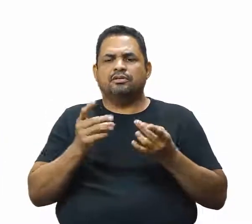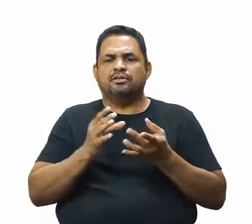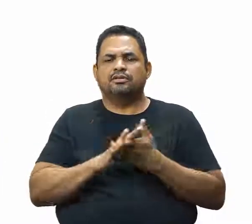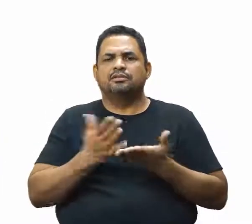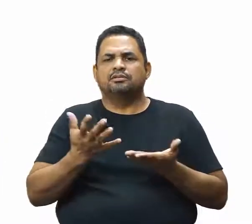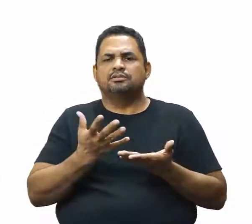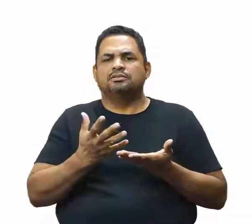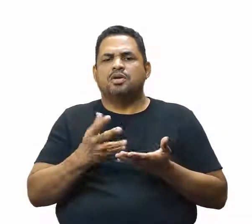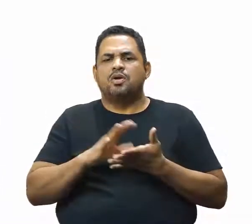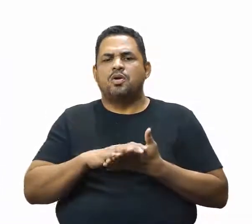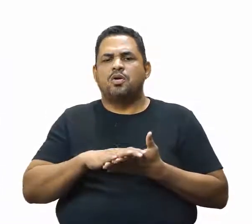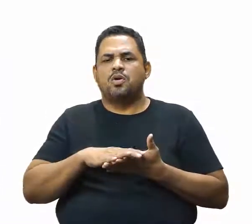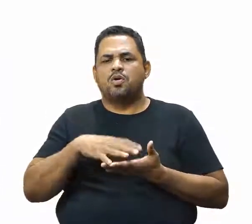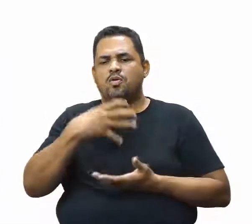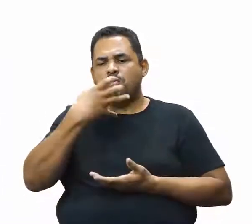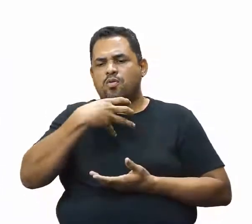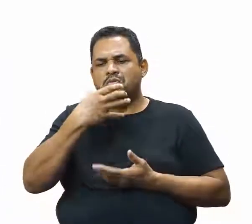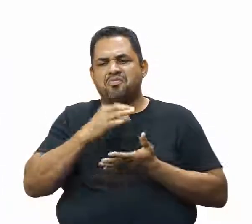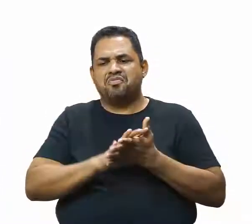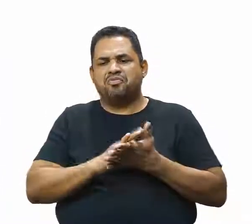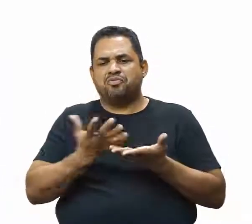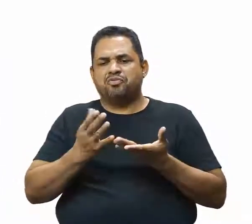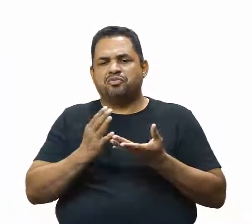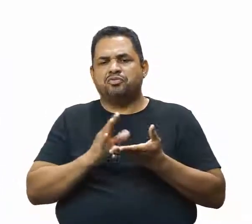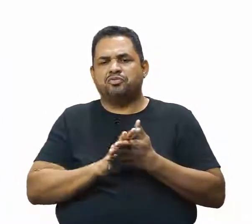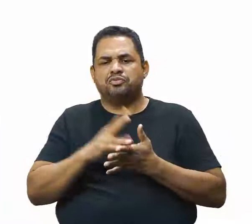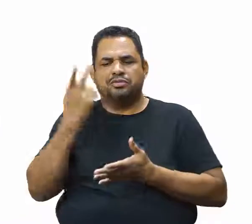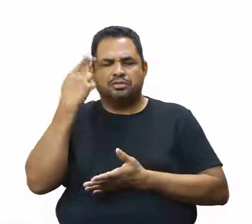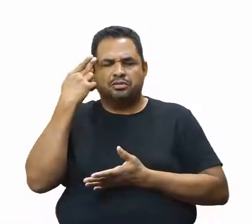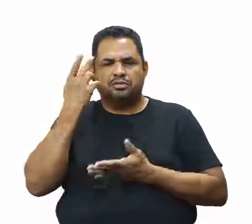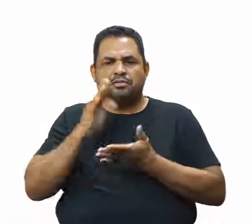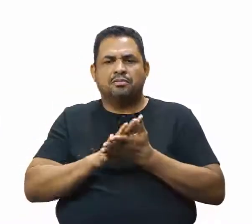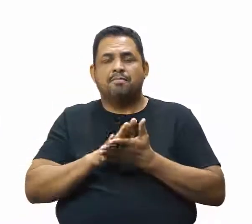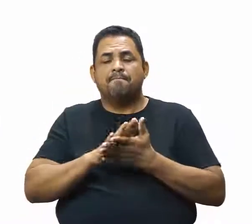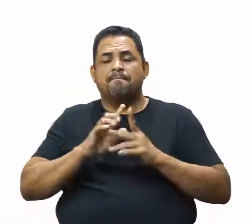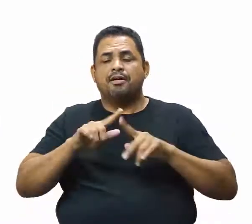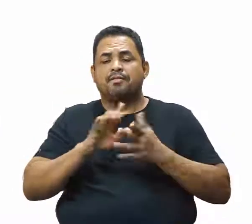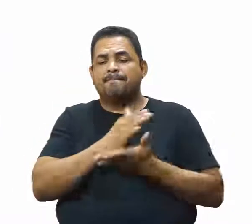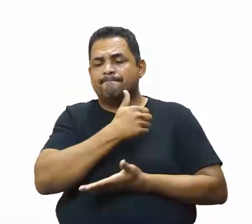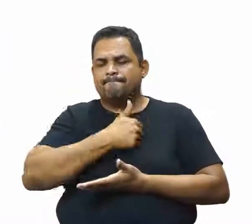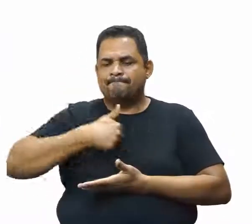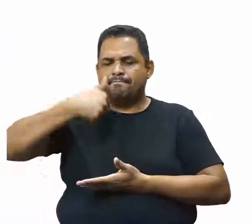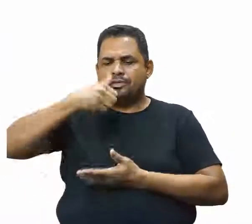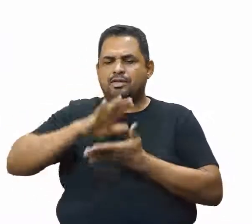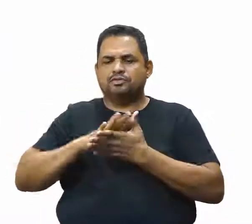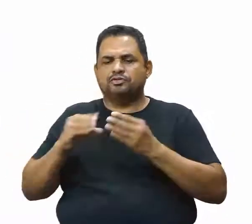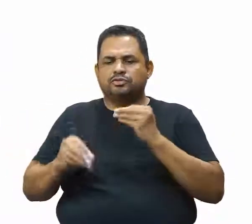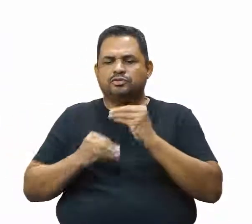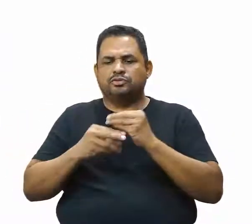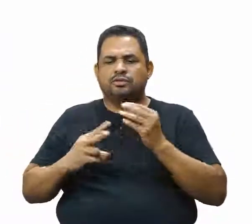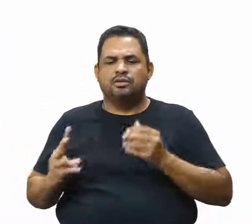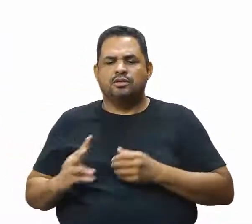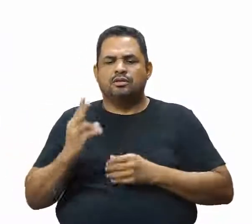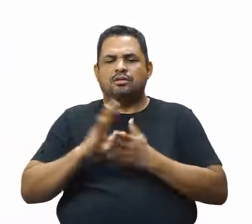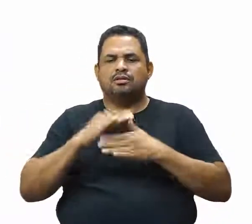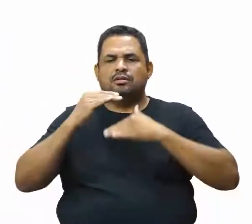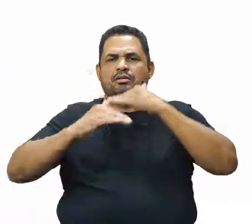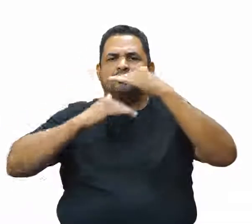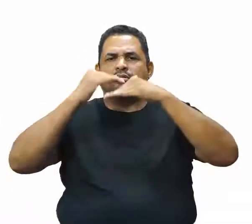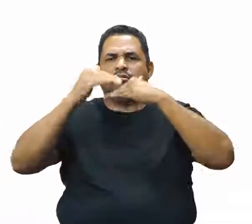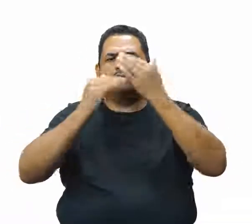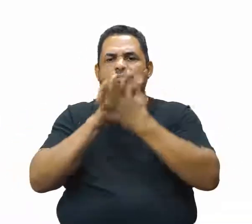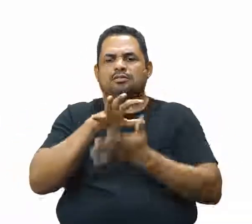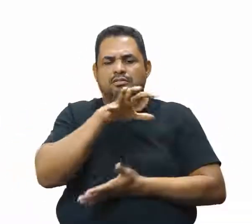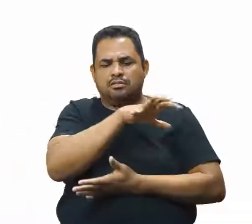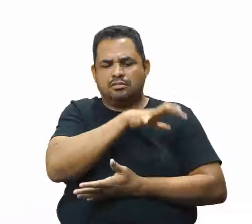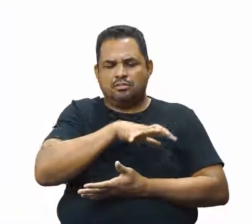fruto in natura, mas fazer um beneficiamento nesse fruto que venha agregar valores e desenvolvimento para as